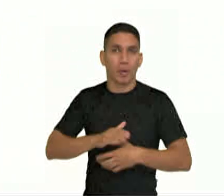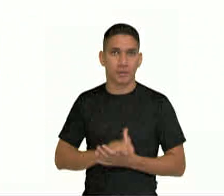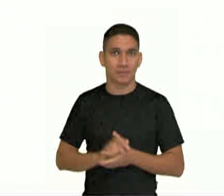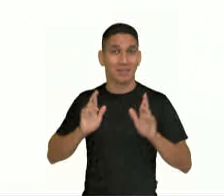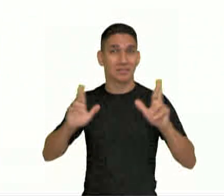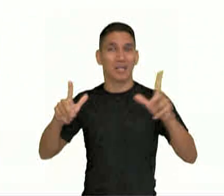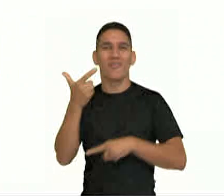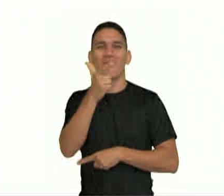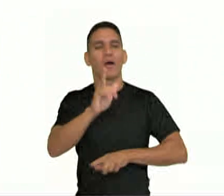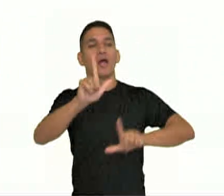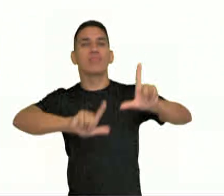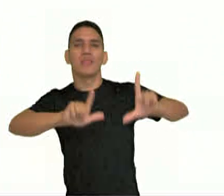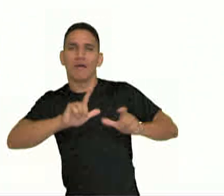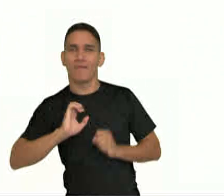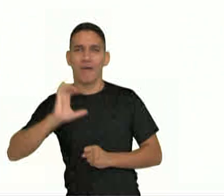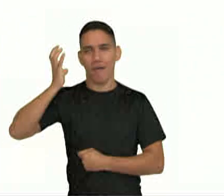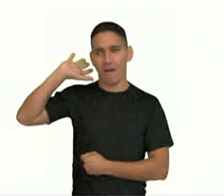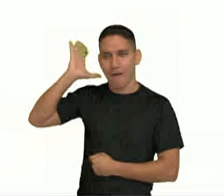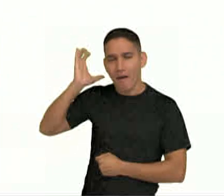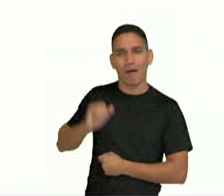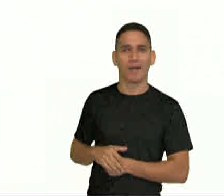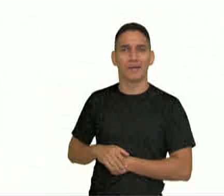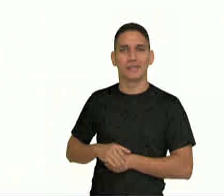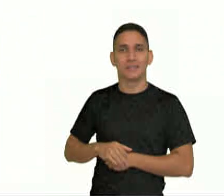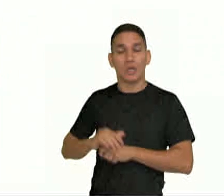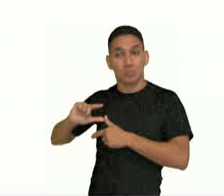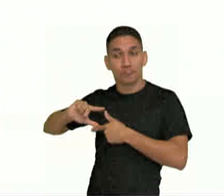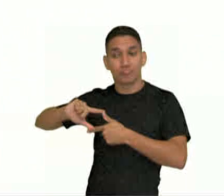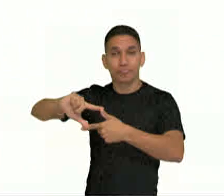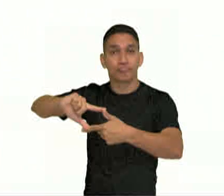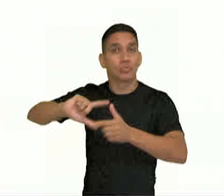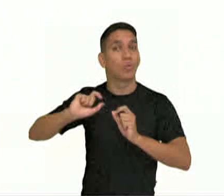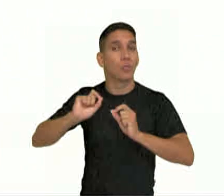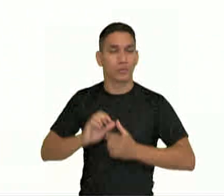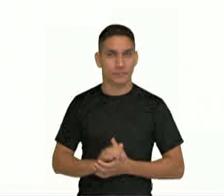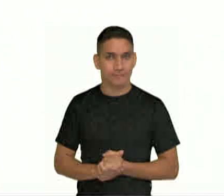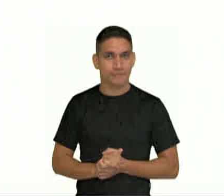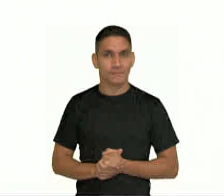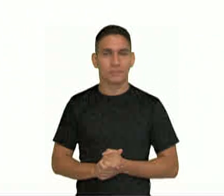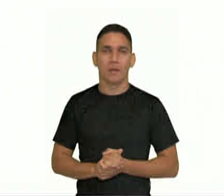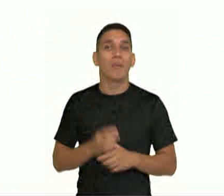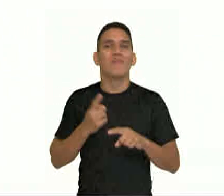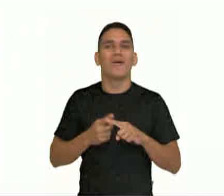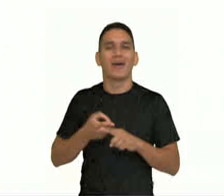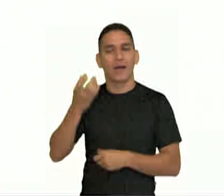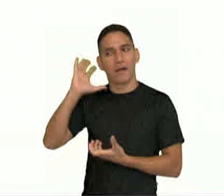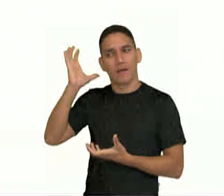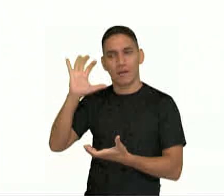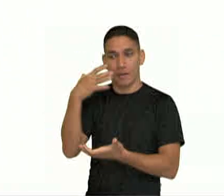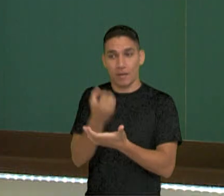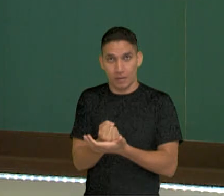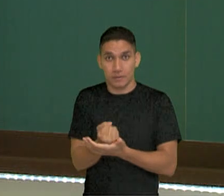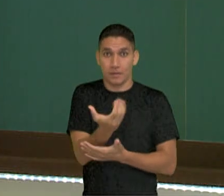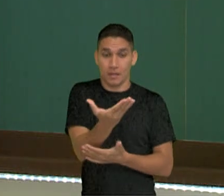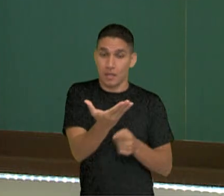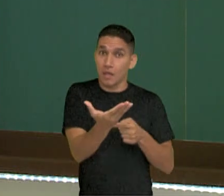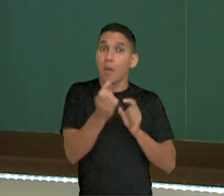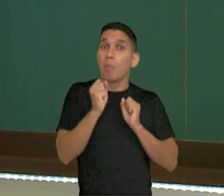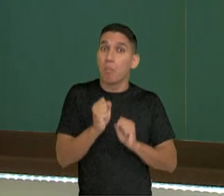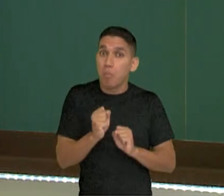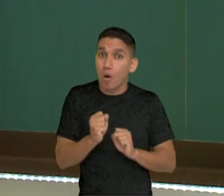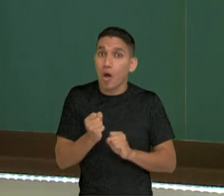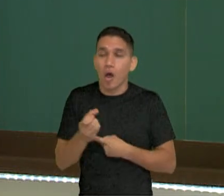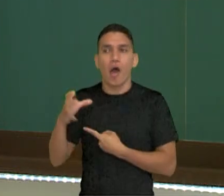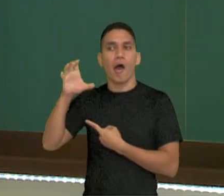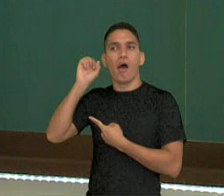dos programas de rádio tradicionais. Então, né, esses programas de podcast a gente pode